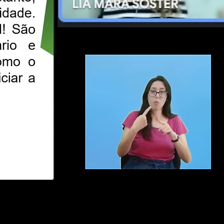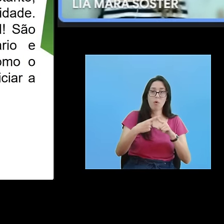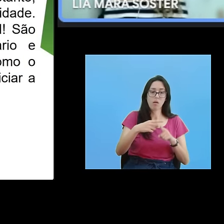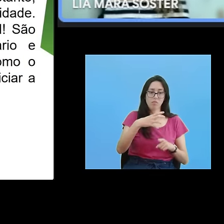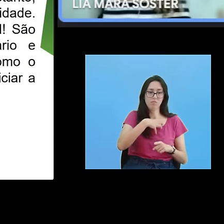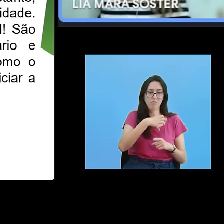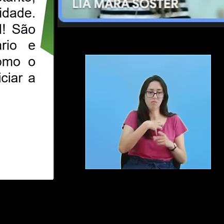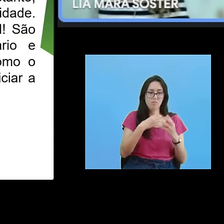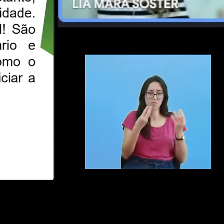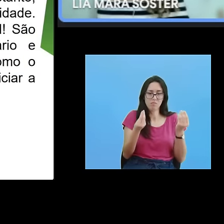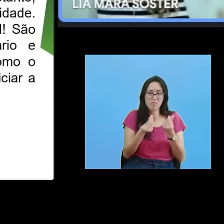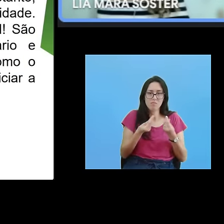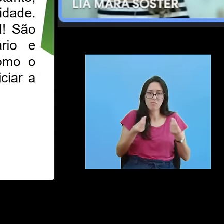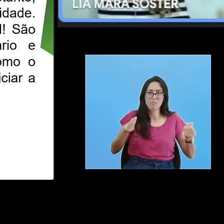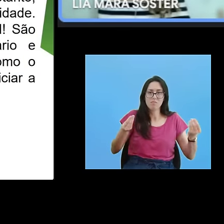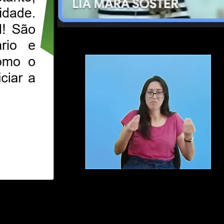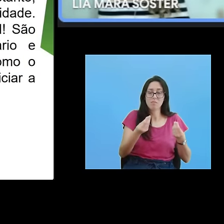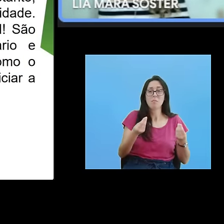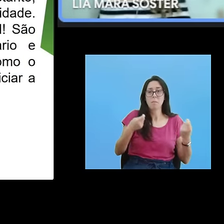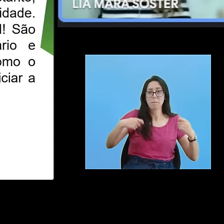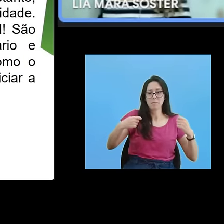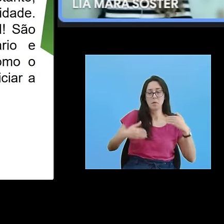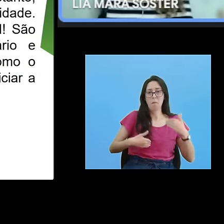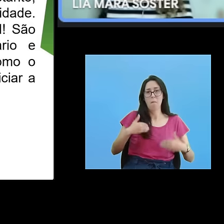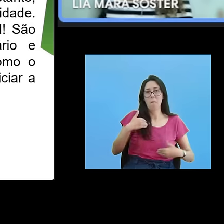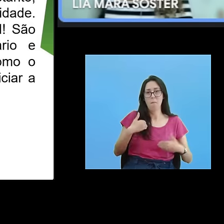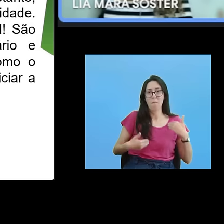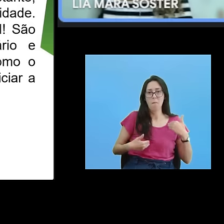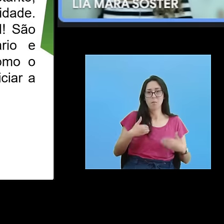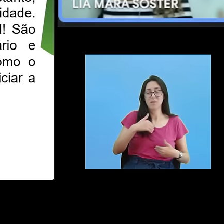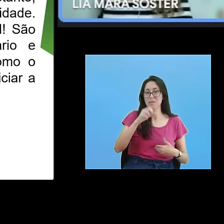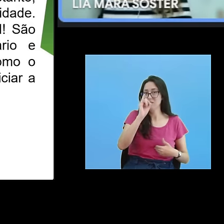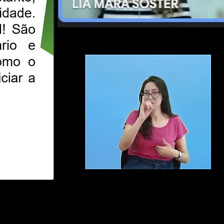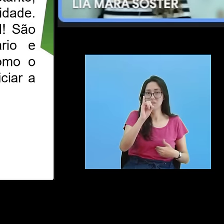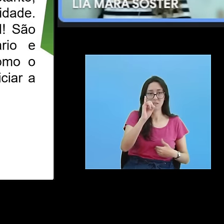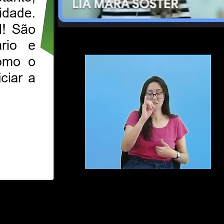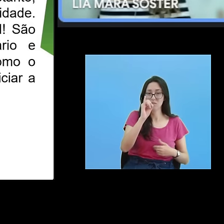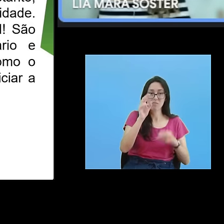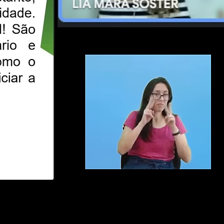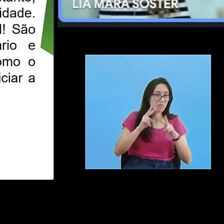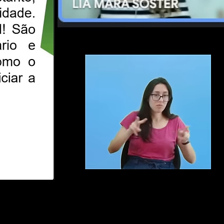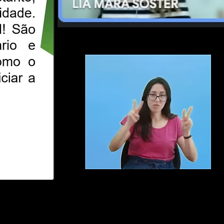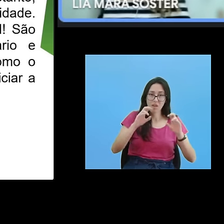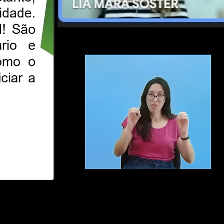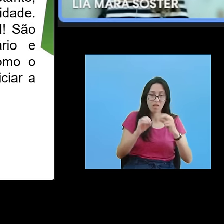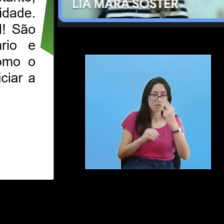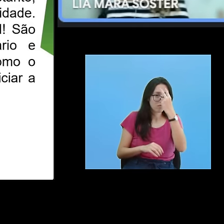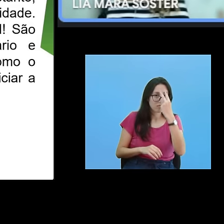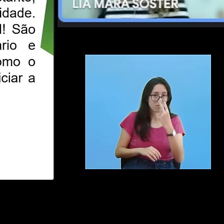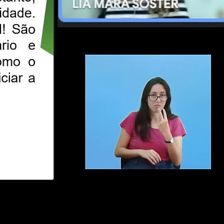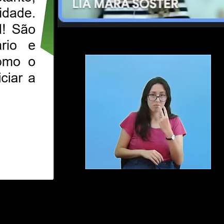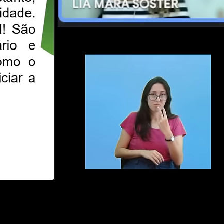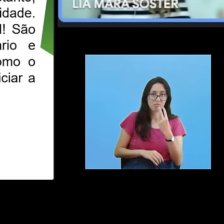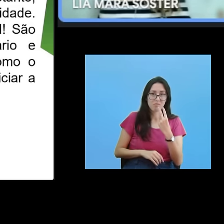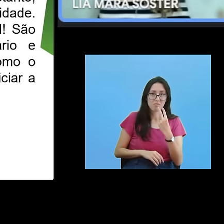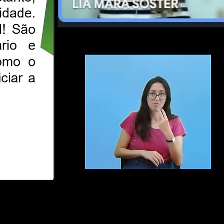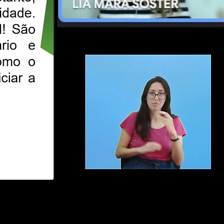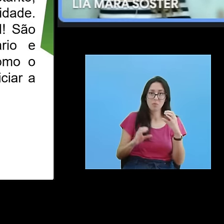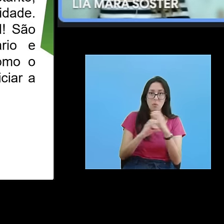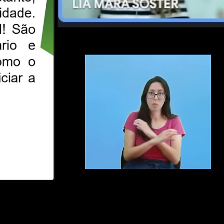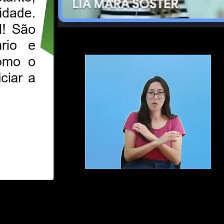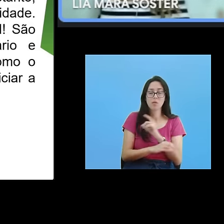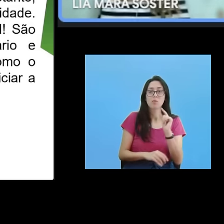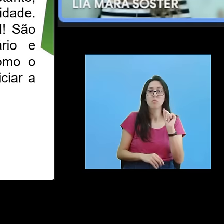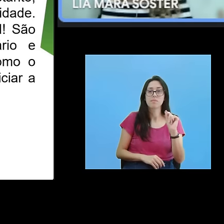sensorial passa pelo corpo da pessoa cega. A ausência da visão, ou a limitação, o impedimento da visão na sua totalidade